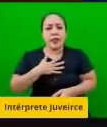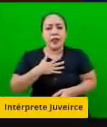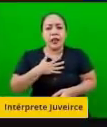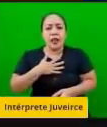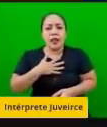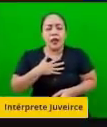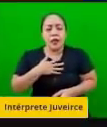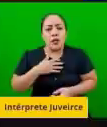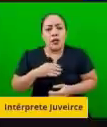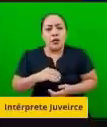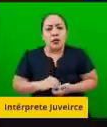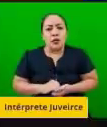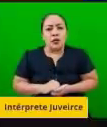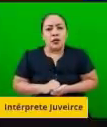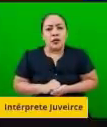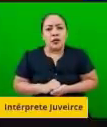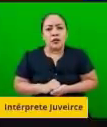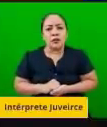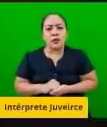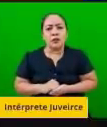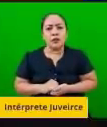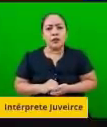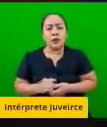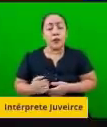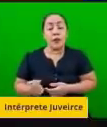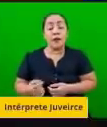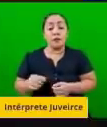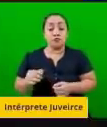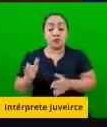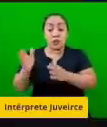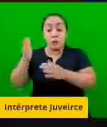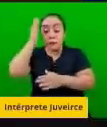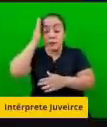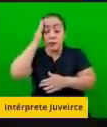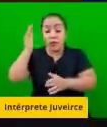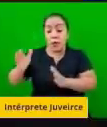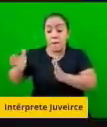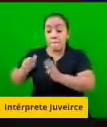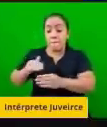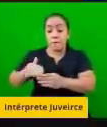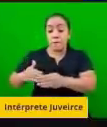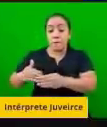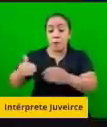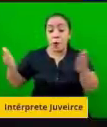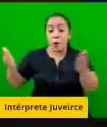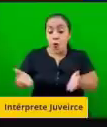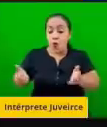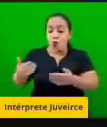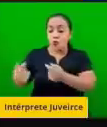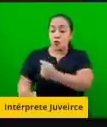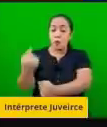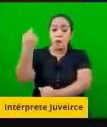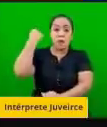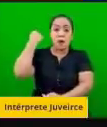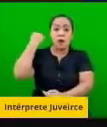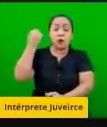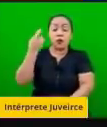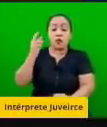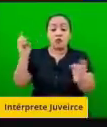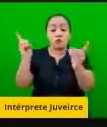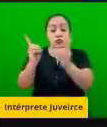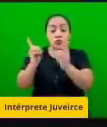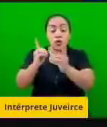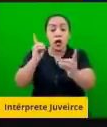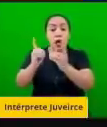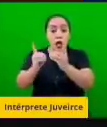relações entre passado e presente ou presente e passado, né, fazendo esse diálogo entre, por exemplo,